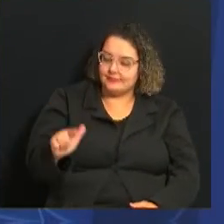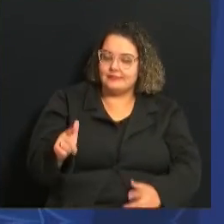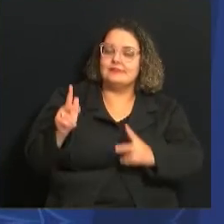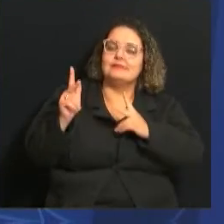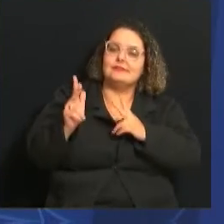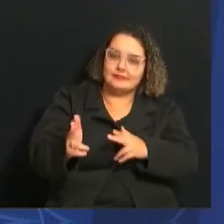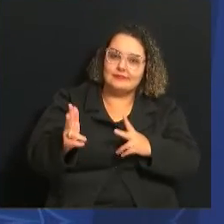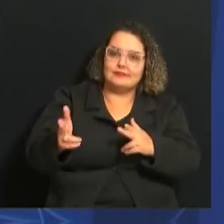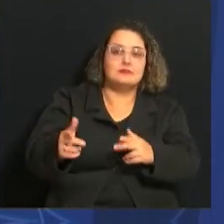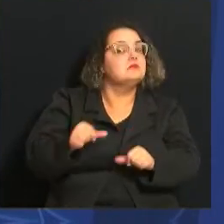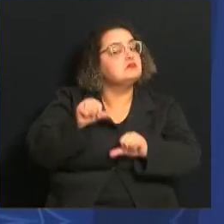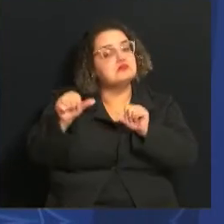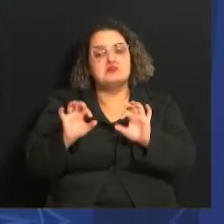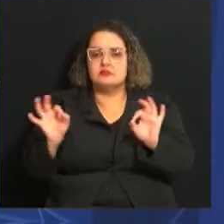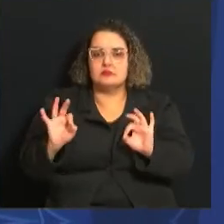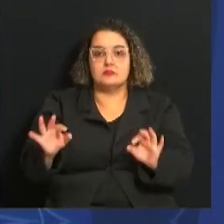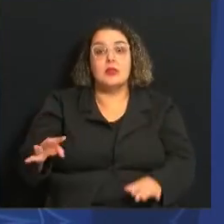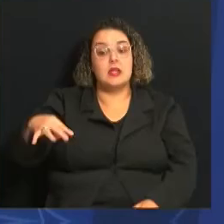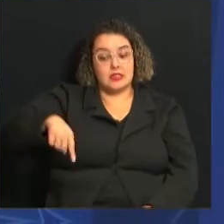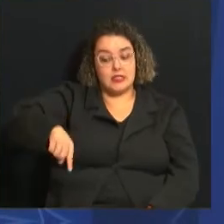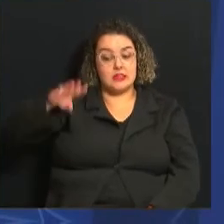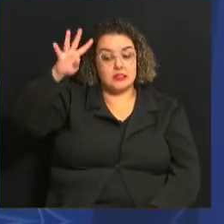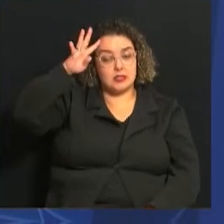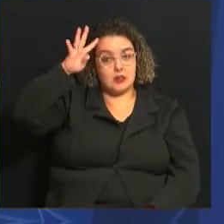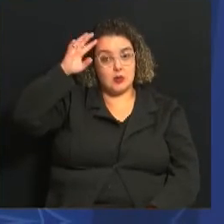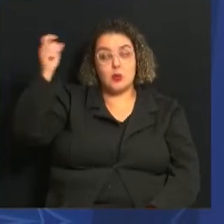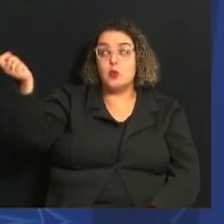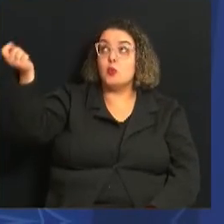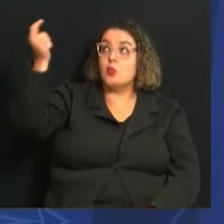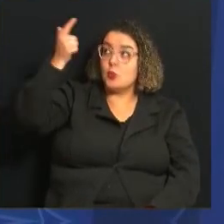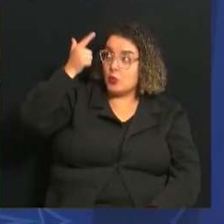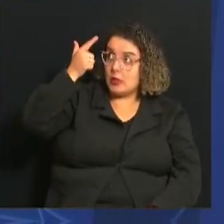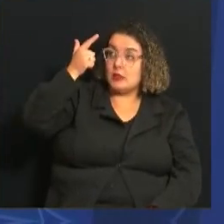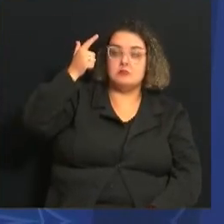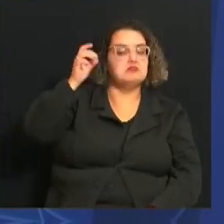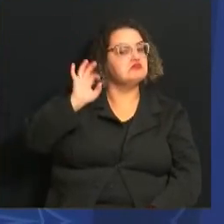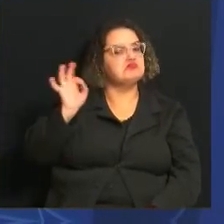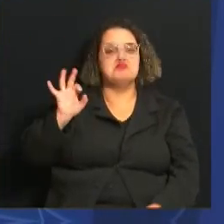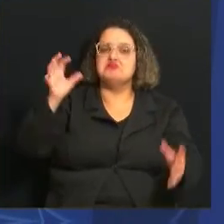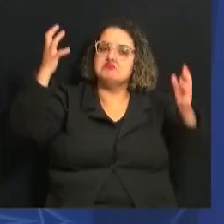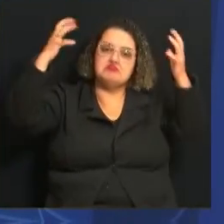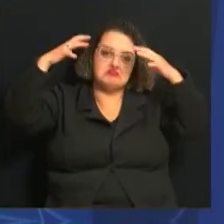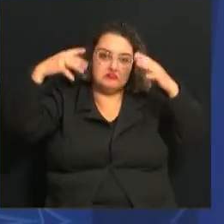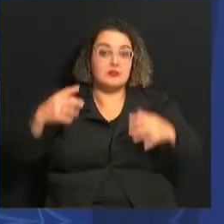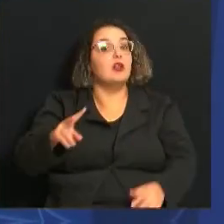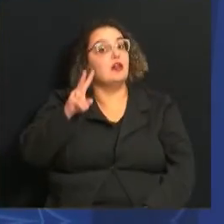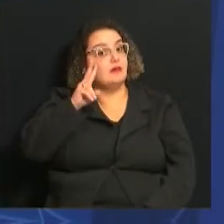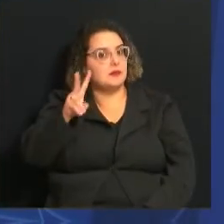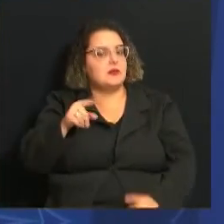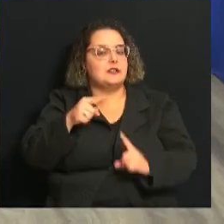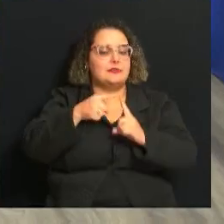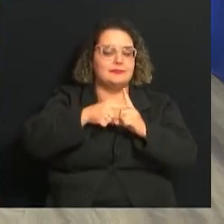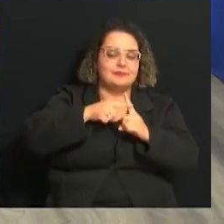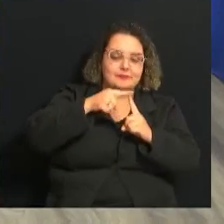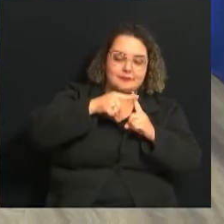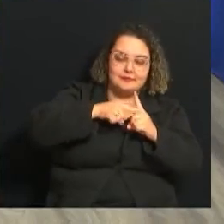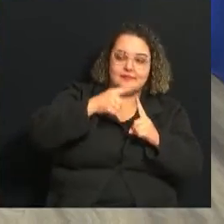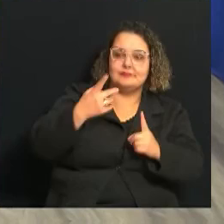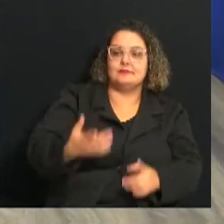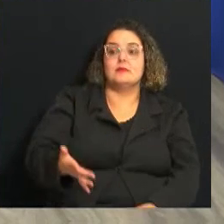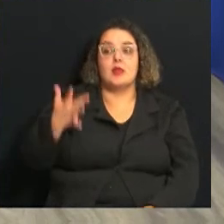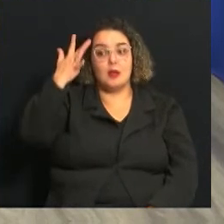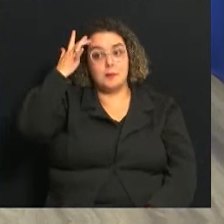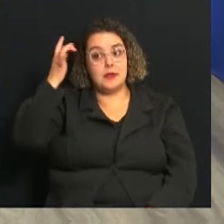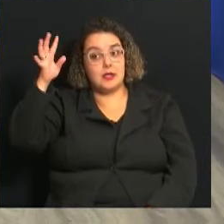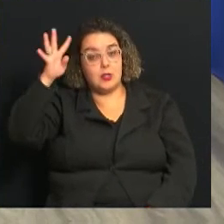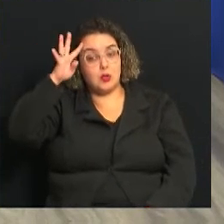Sem alteração. Então, nesta quarta-feira, o sol aparece sem previsão de chuva. E vamos às temperaturas, olha só. Amanhã,